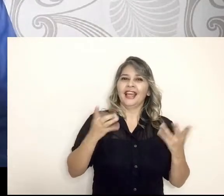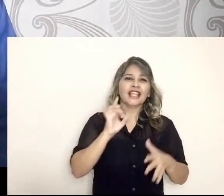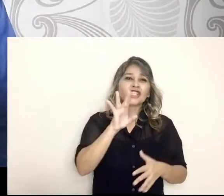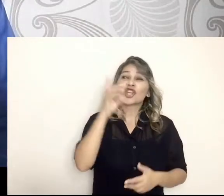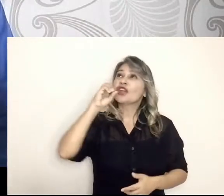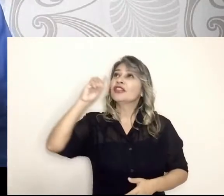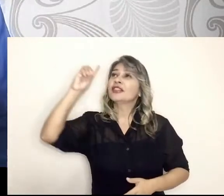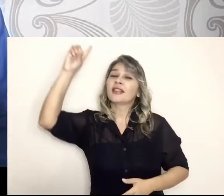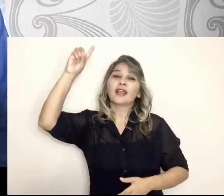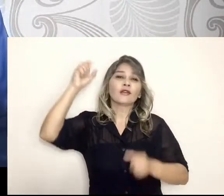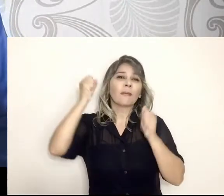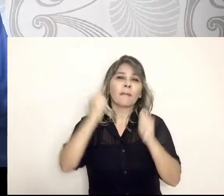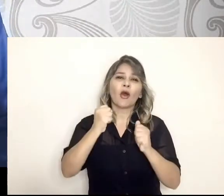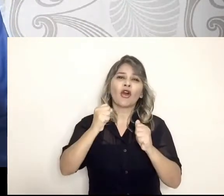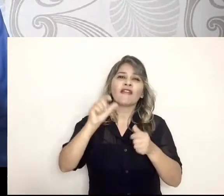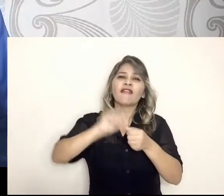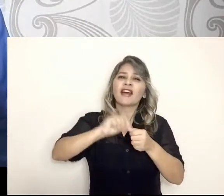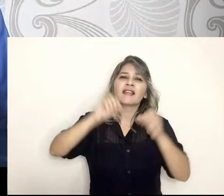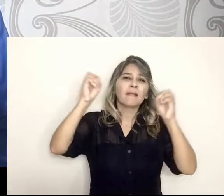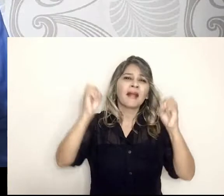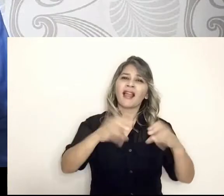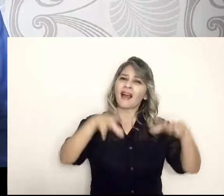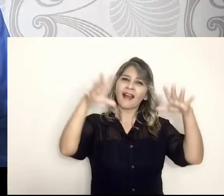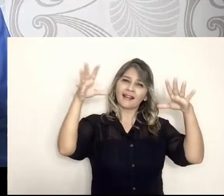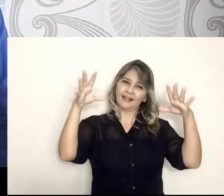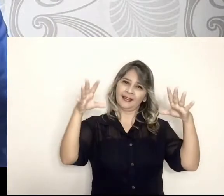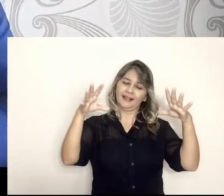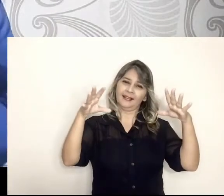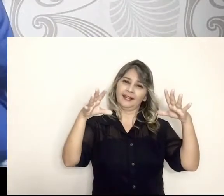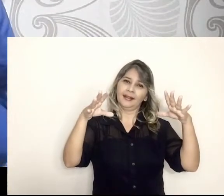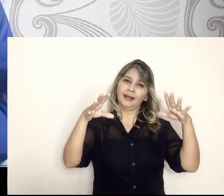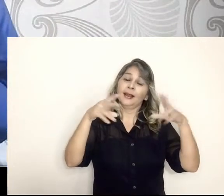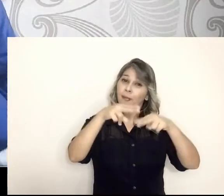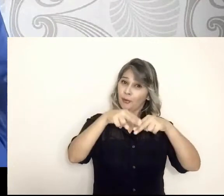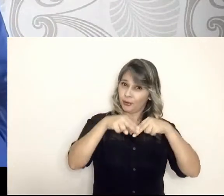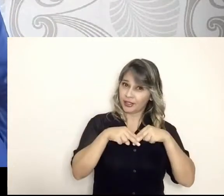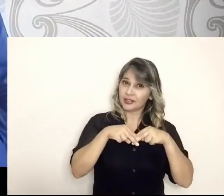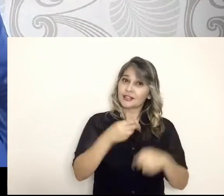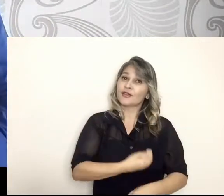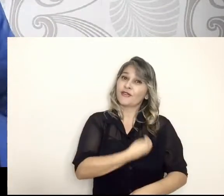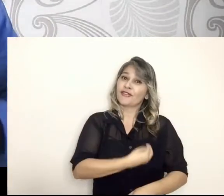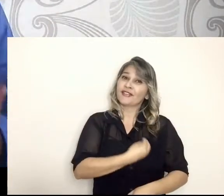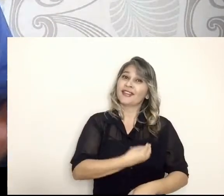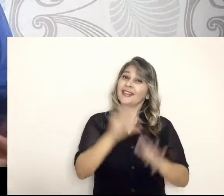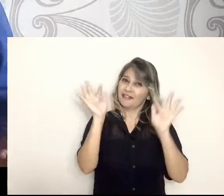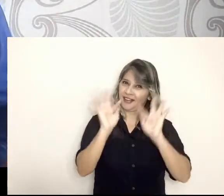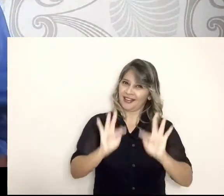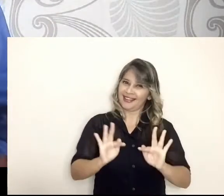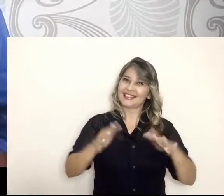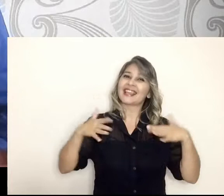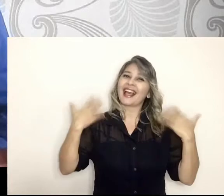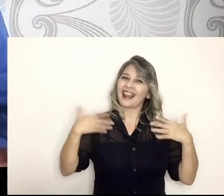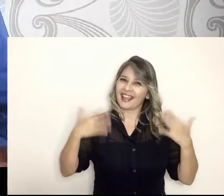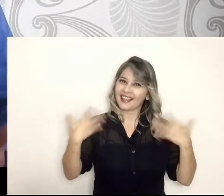nosso sentimento de generosidade e de alegria. Porque a multiplicação é Ele quem